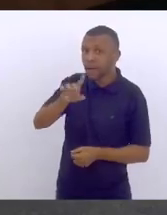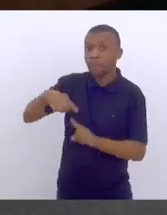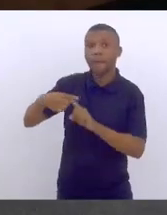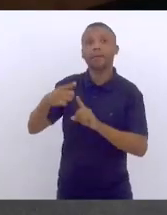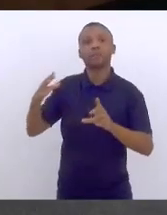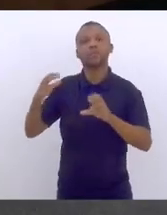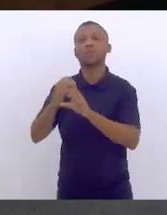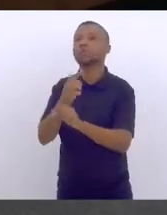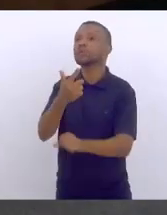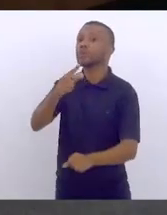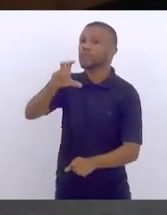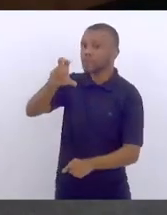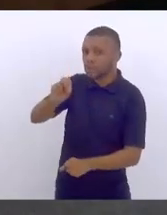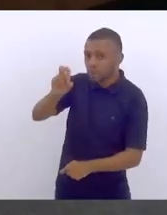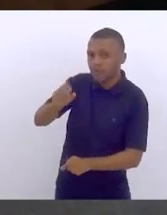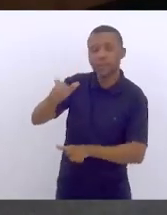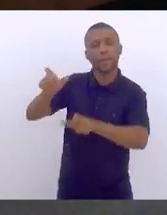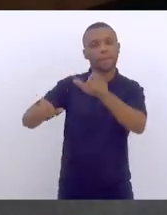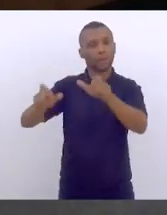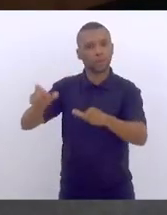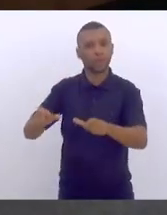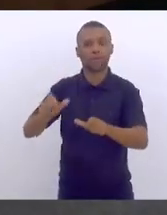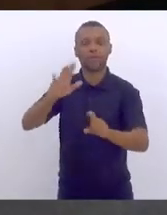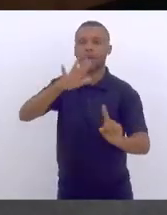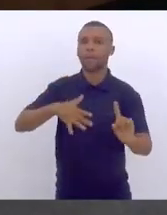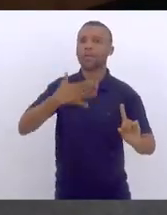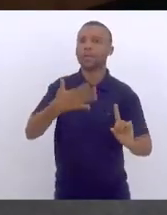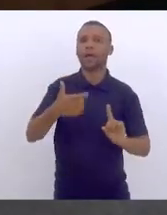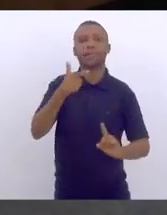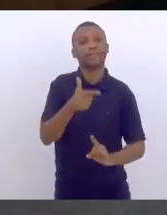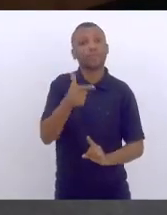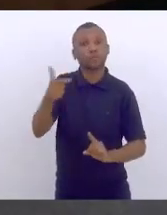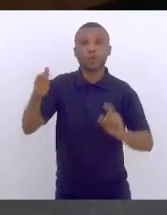onde foram homenageadas 22 torcidas,